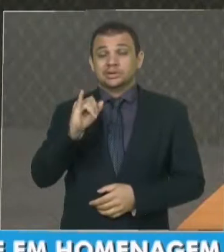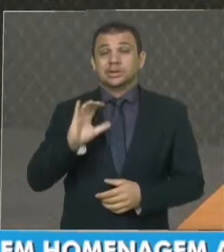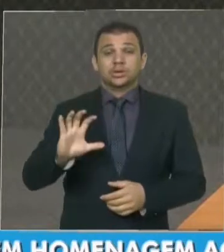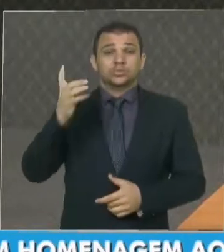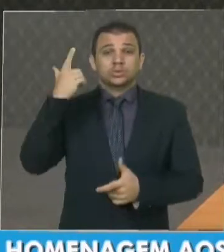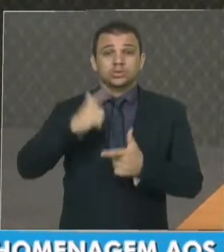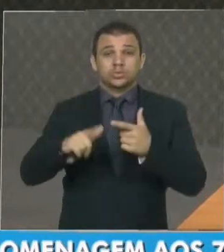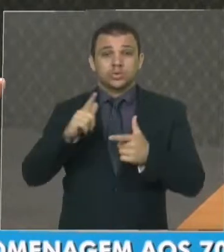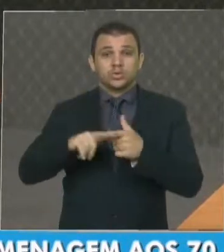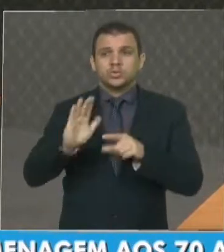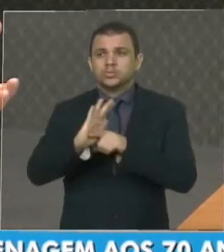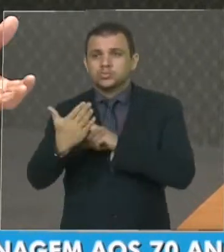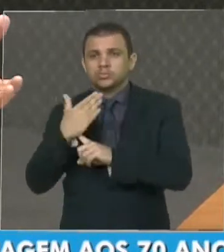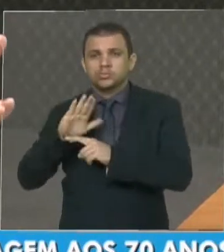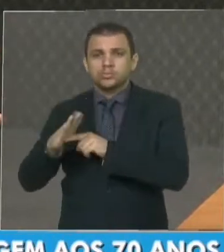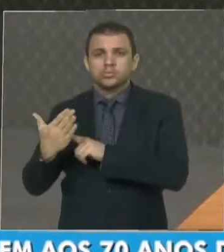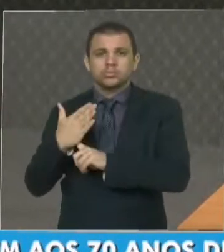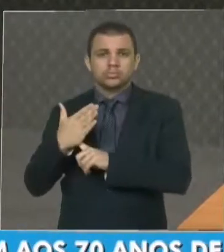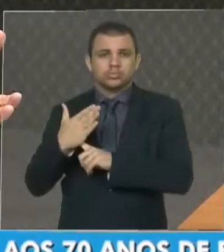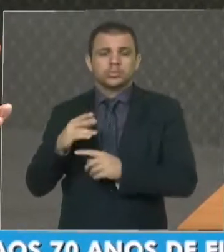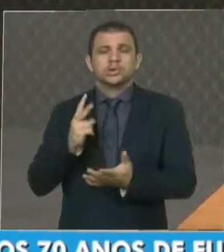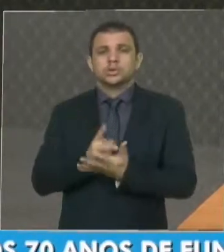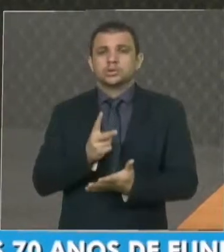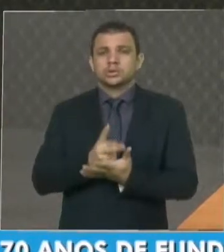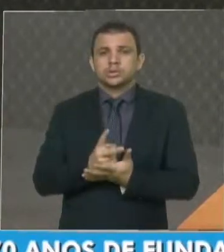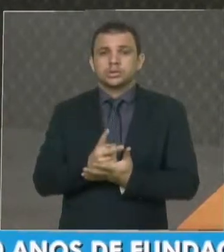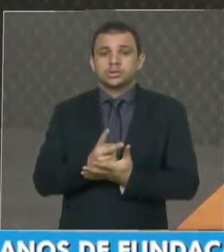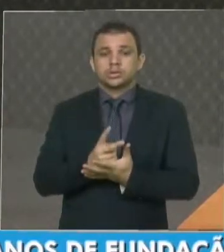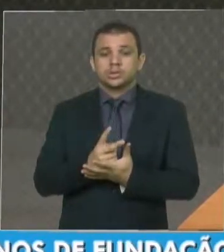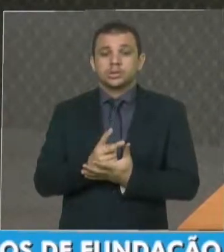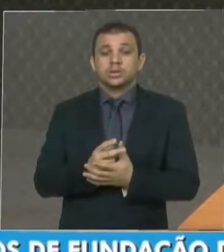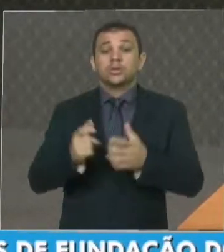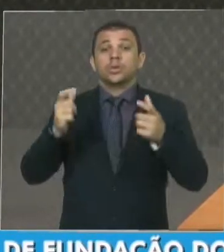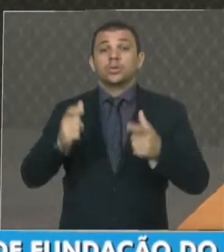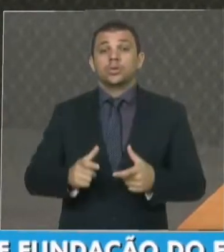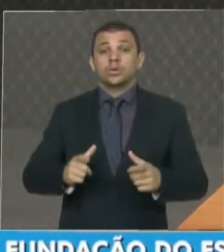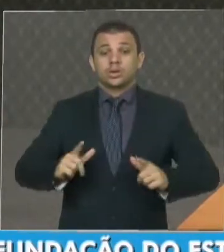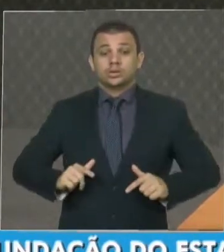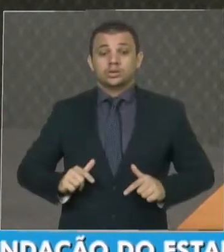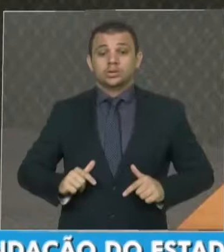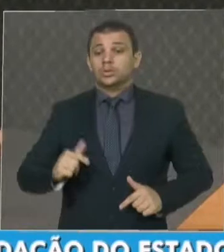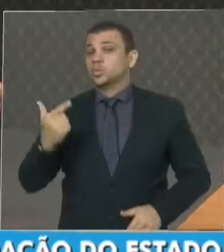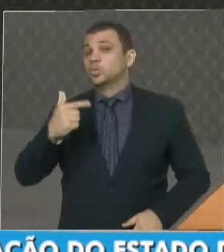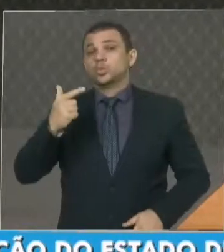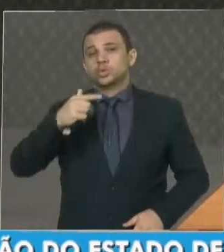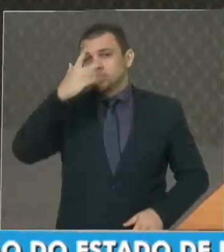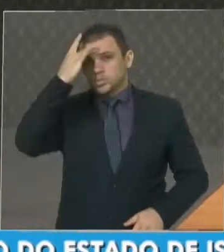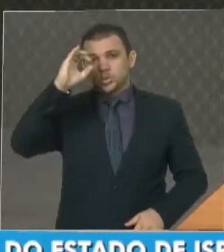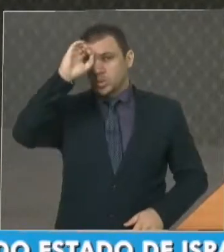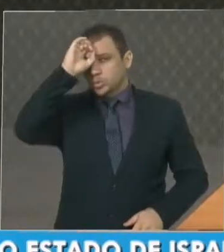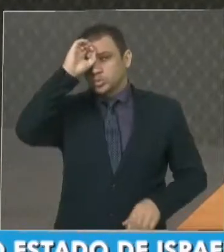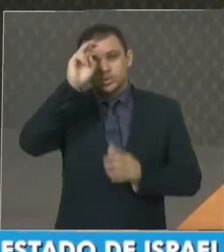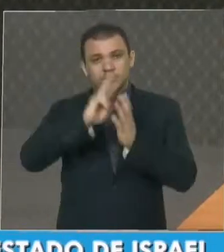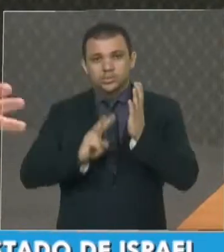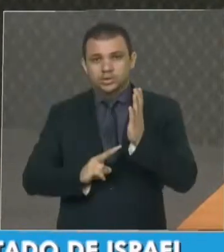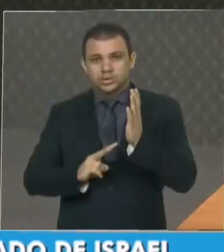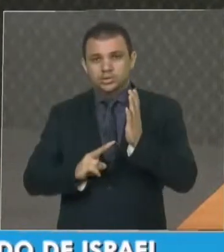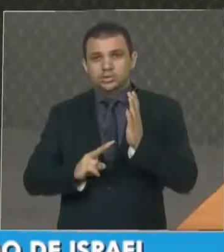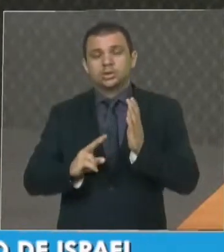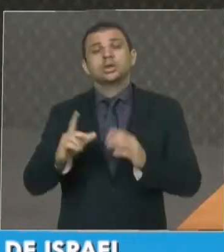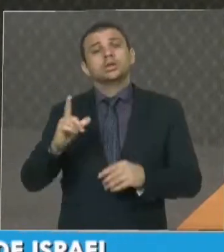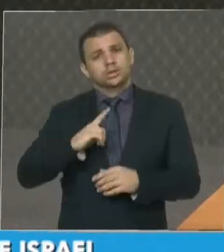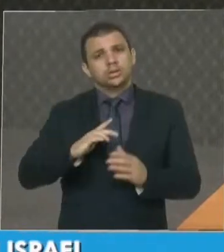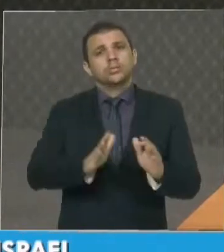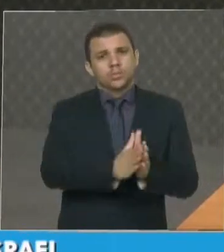Todos ajudam. Israel não tem analfabetos. Tem pobreza, mas não pobreza que pessoas não podem